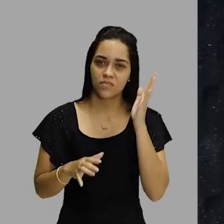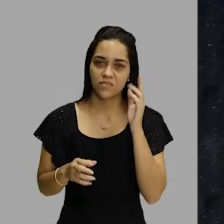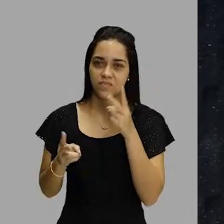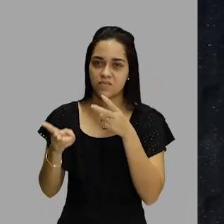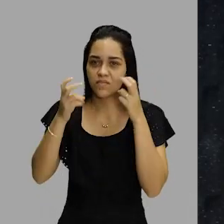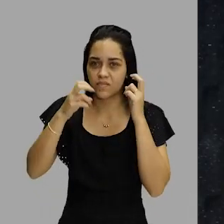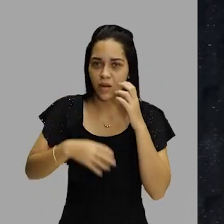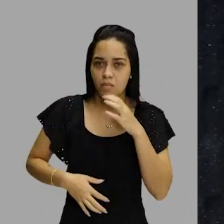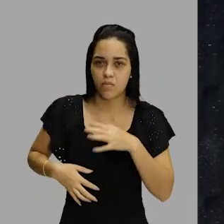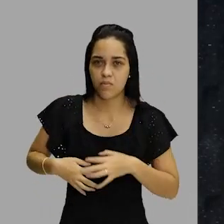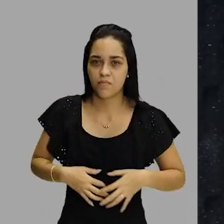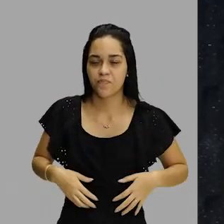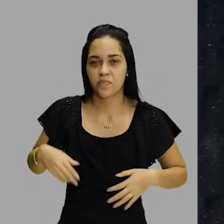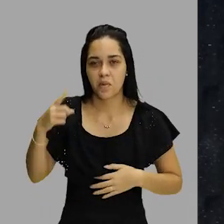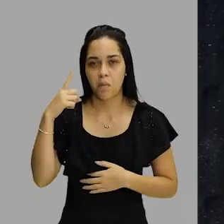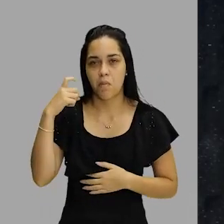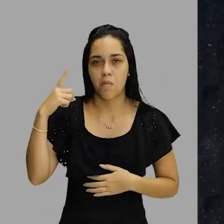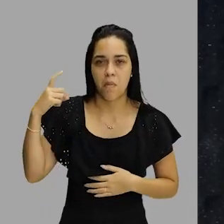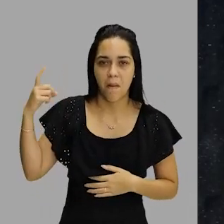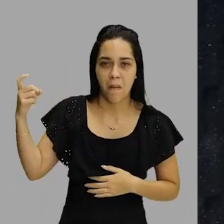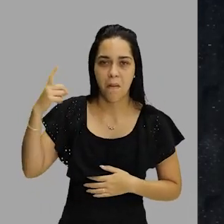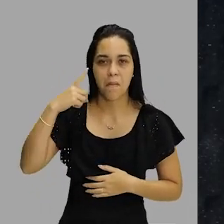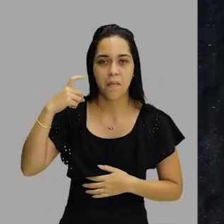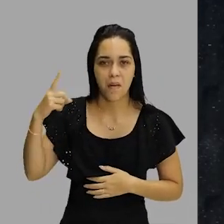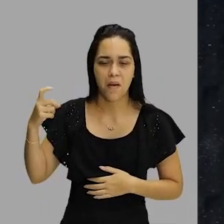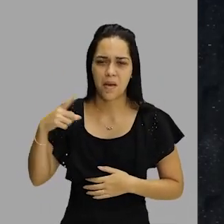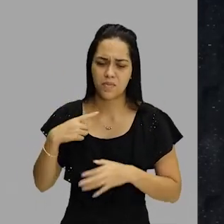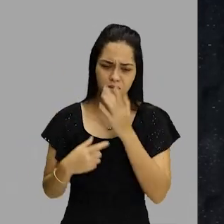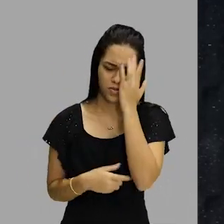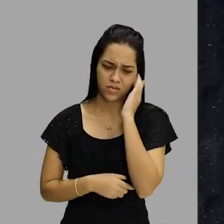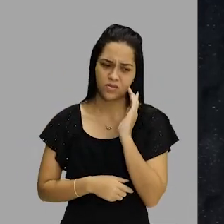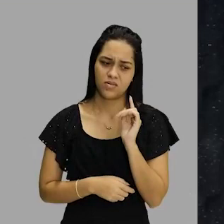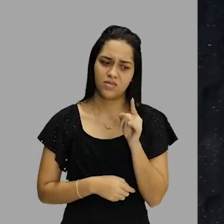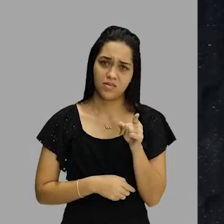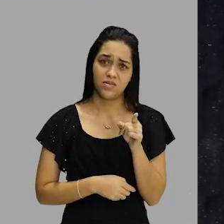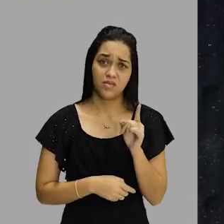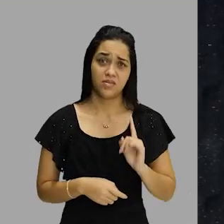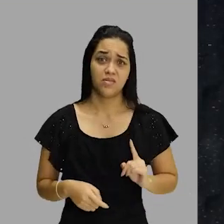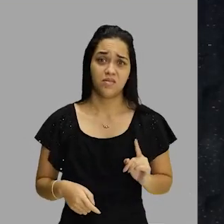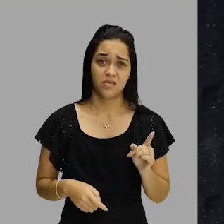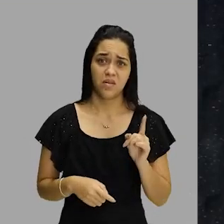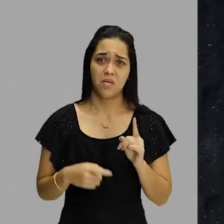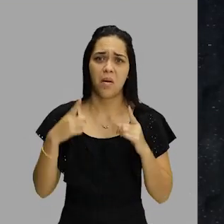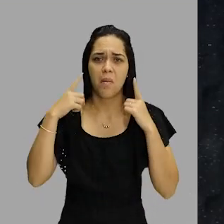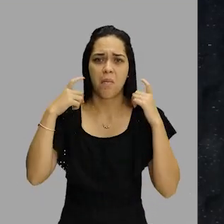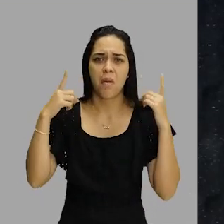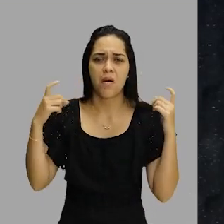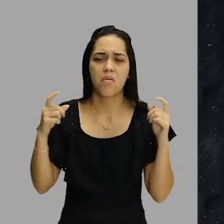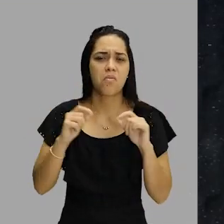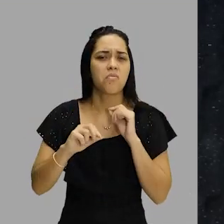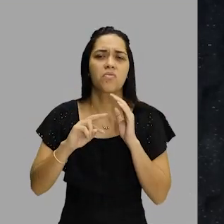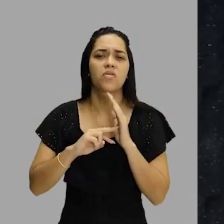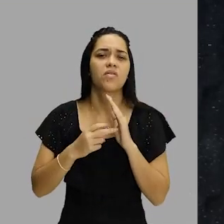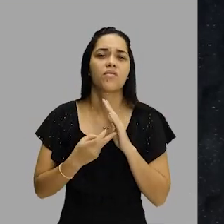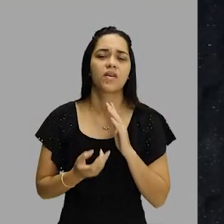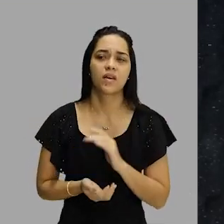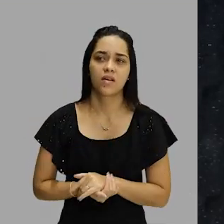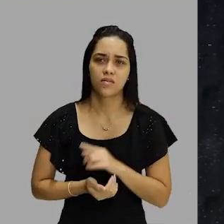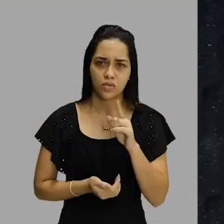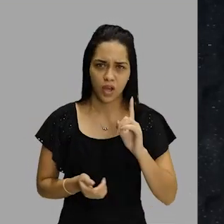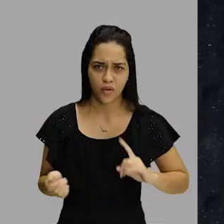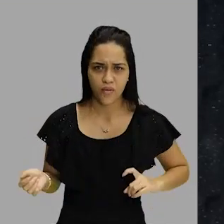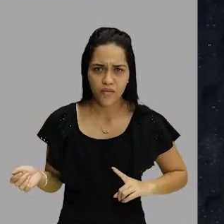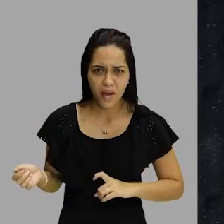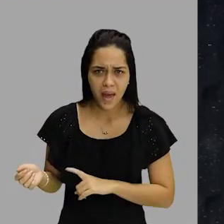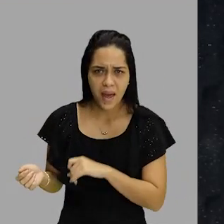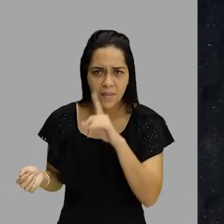lá fazia uns barulhos estranhos, né? Aí a pessoa diz assim, olha, teu intestino está fazendo muito barulho. O que é isso aí? Tu tem